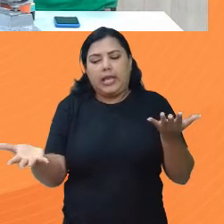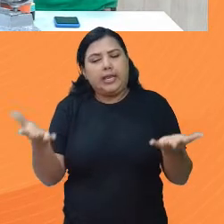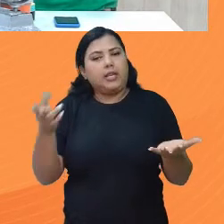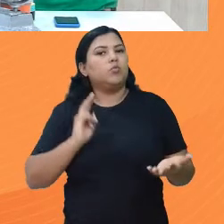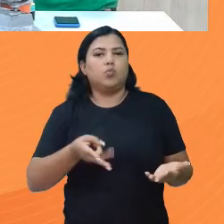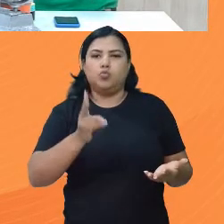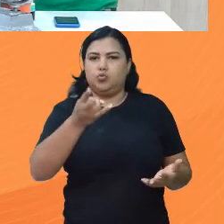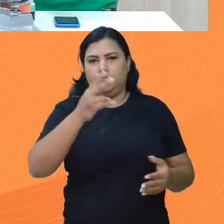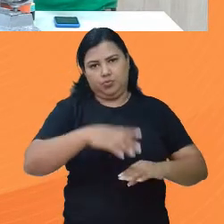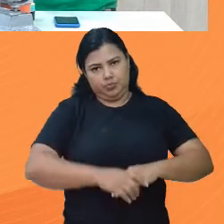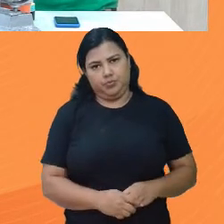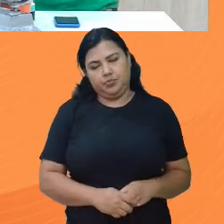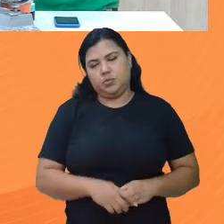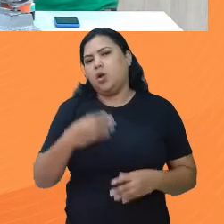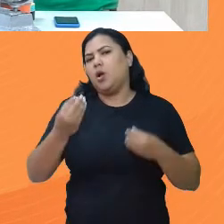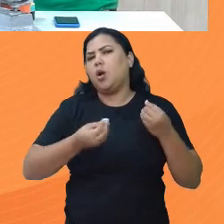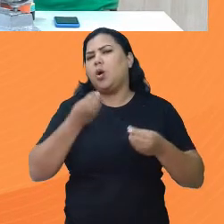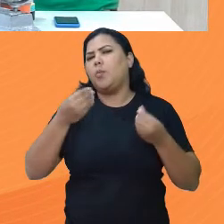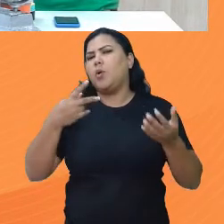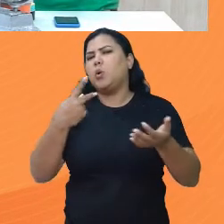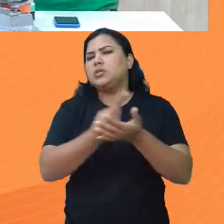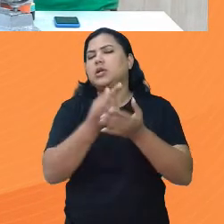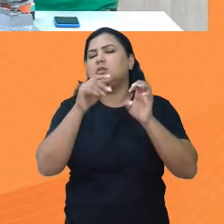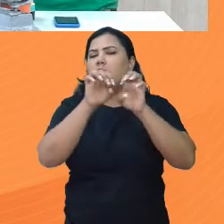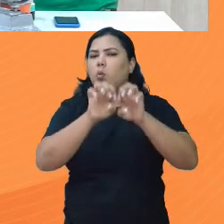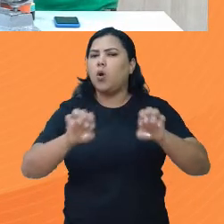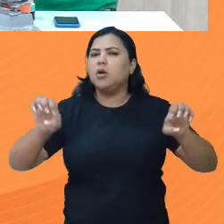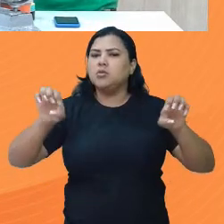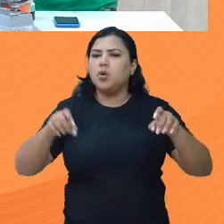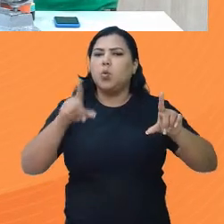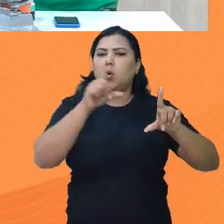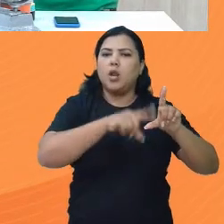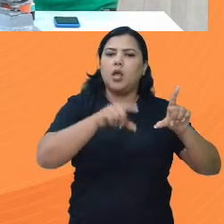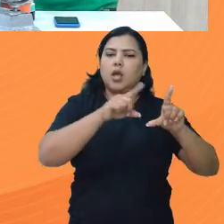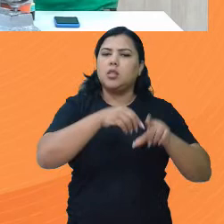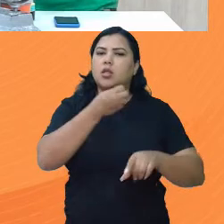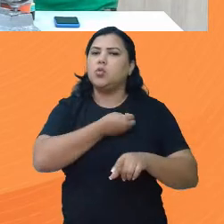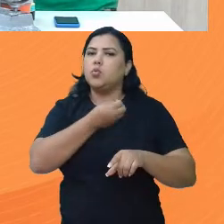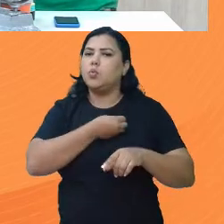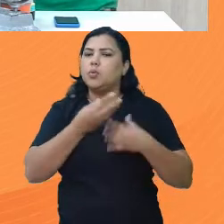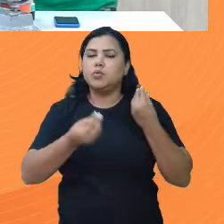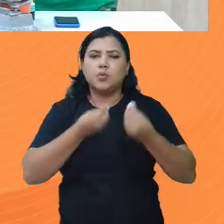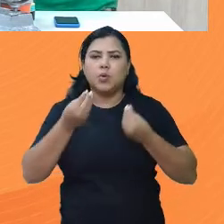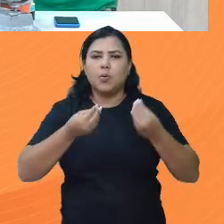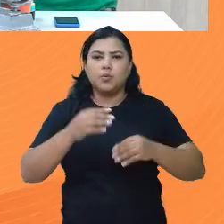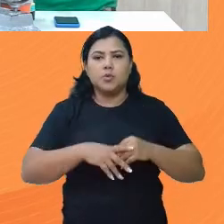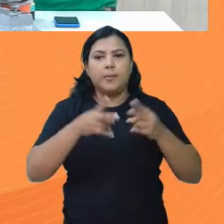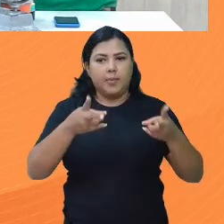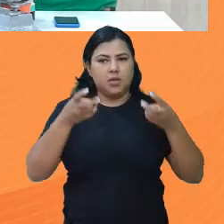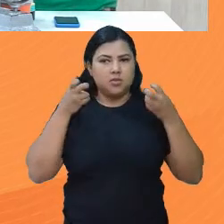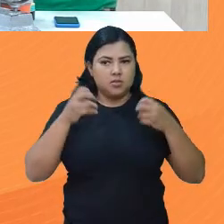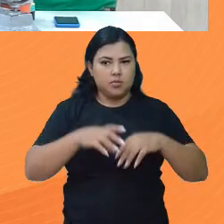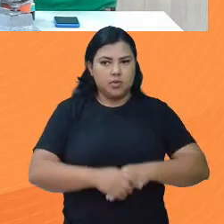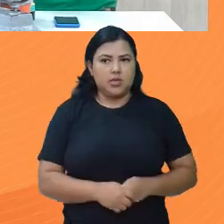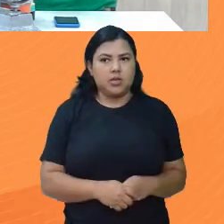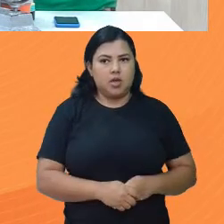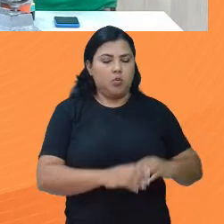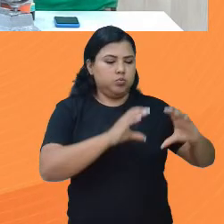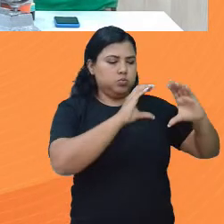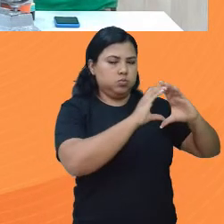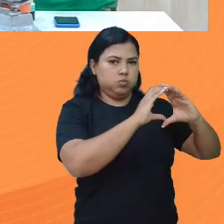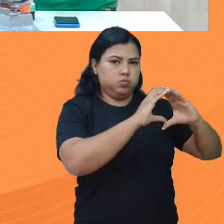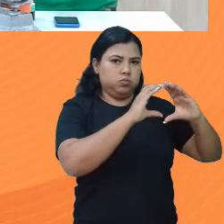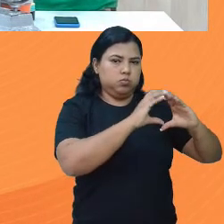em equilíbrio. Como é que isso fica na equação, com letras, números e operações? Então, observe que aquele círculo, aquela